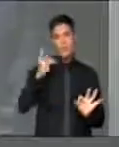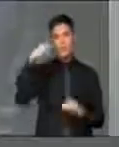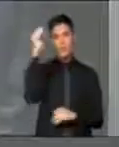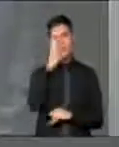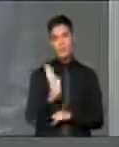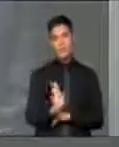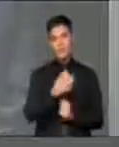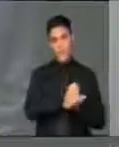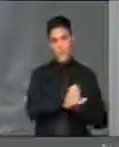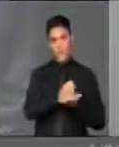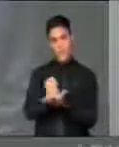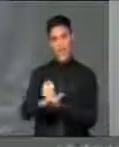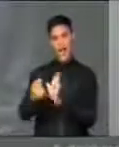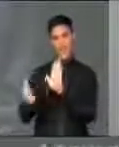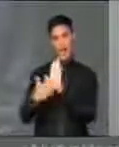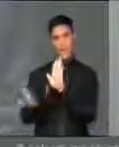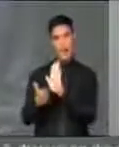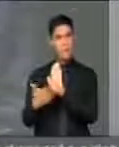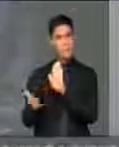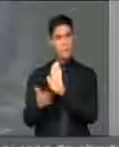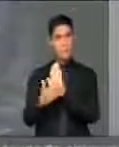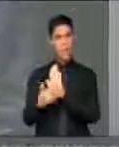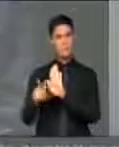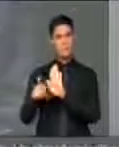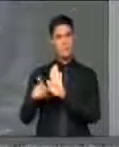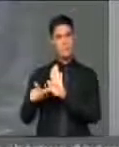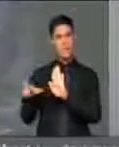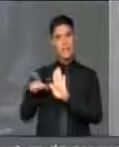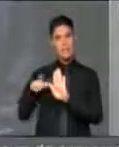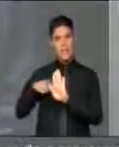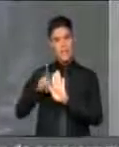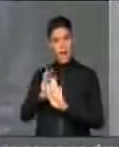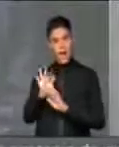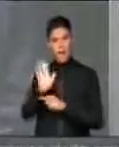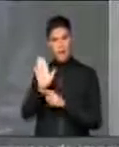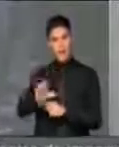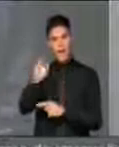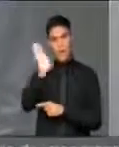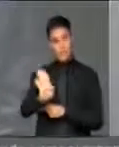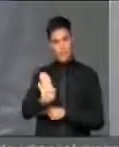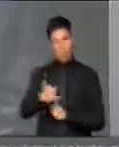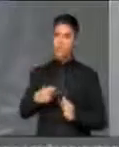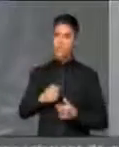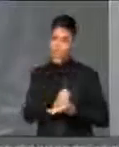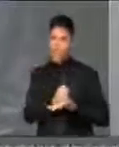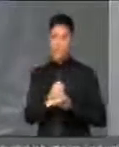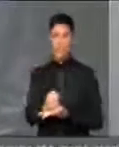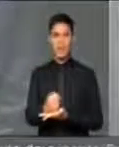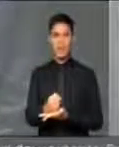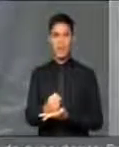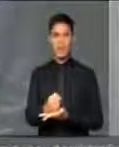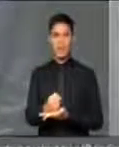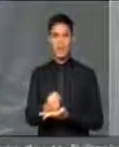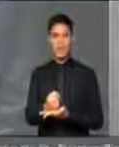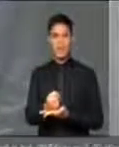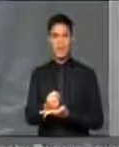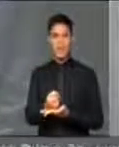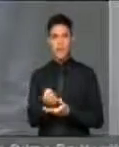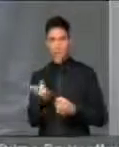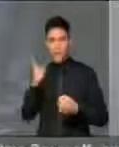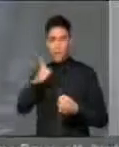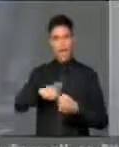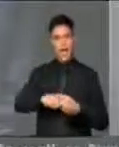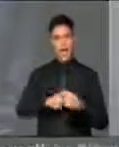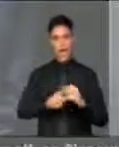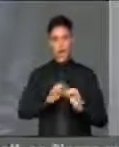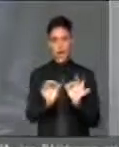apoiar todas as propostas estruturantes que venham beneficiar o povo brasileiro, no reequilíbrio da